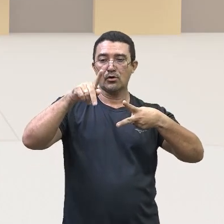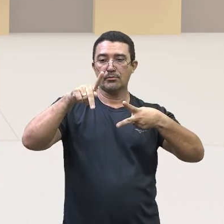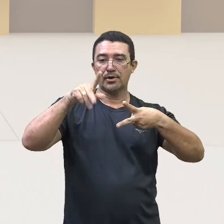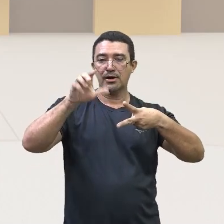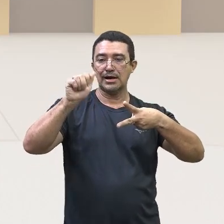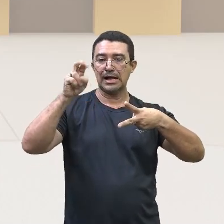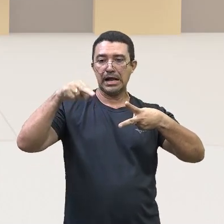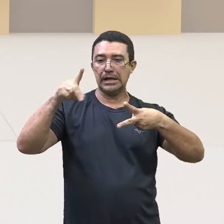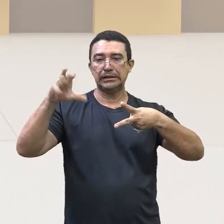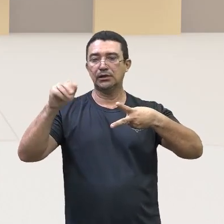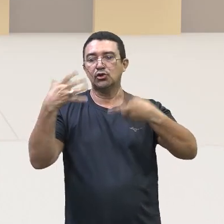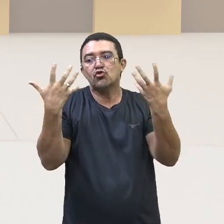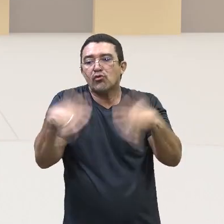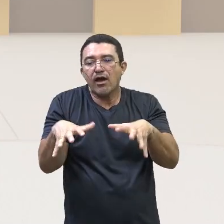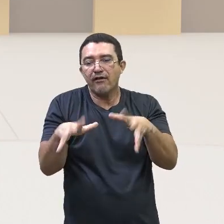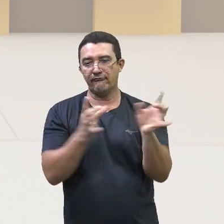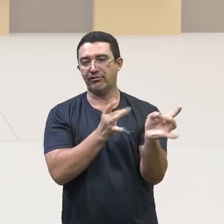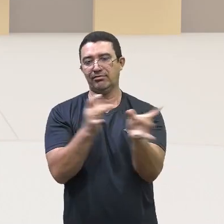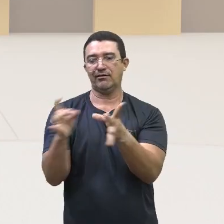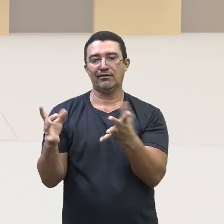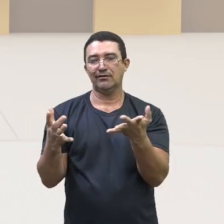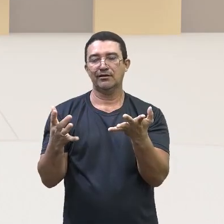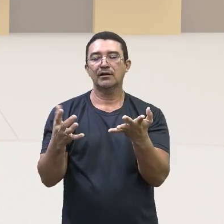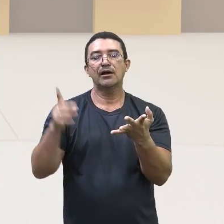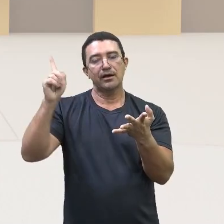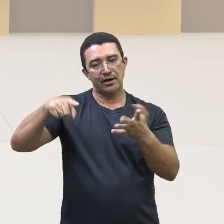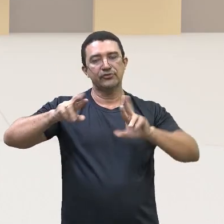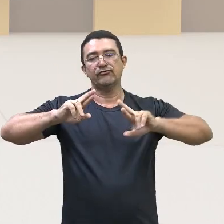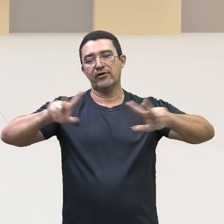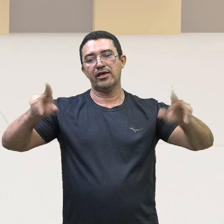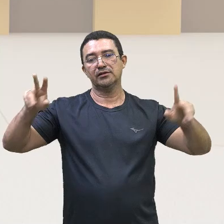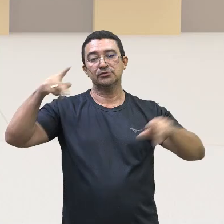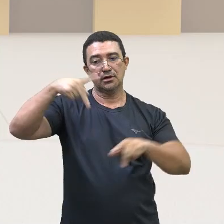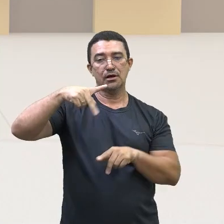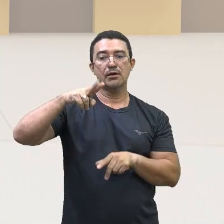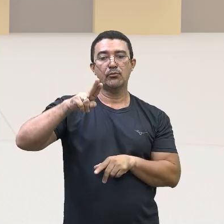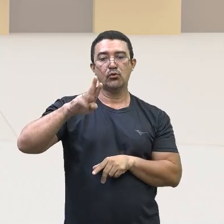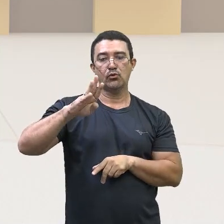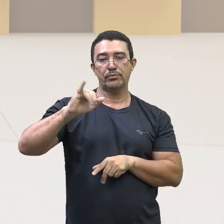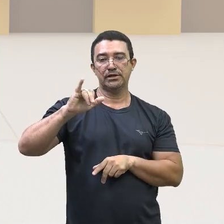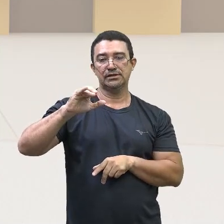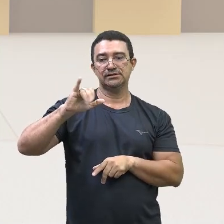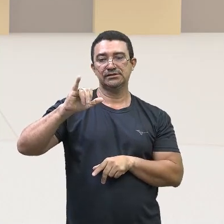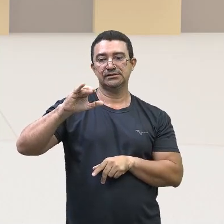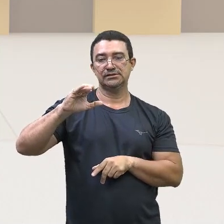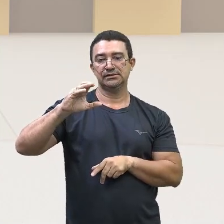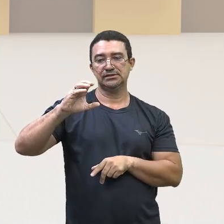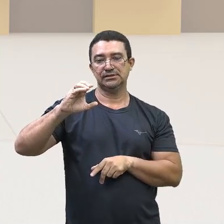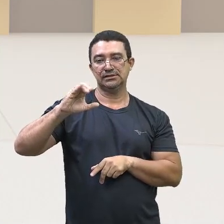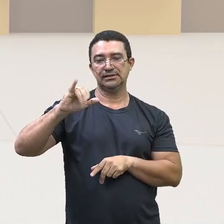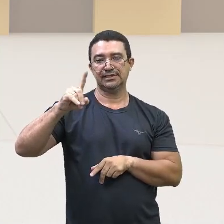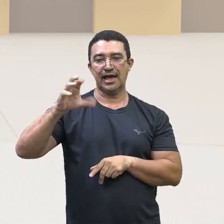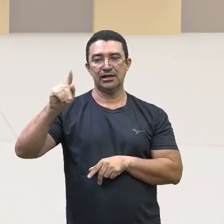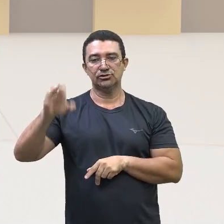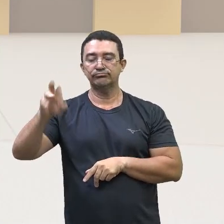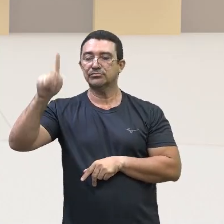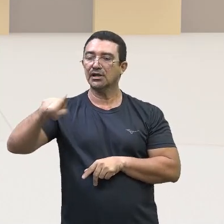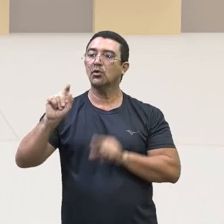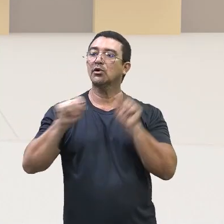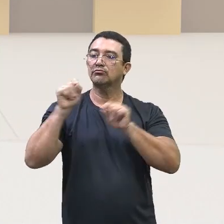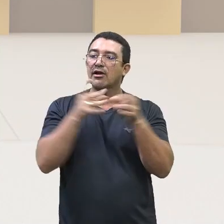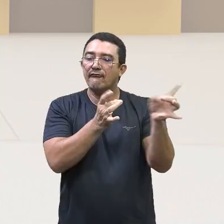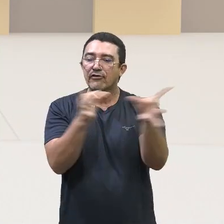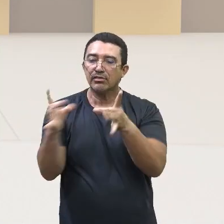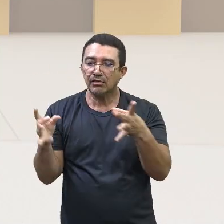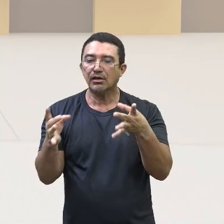pretende necessariamente vender algo. Isso. É o que difere exatamente da publicidade, que a intenção final é a venda de um produto.